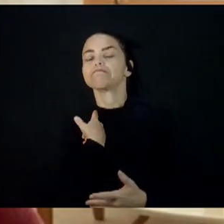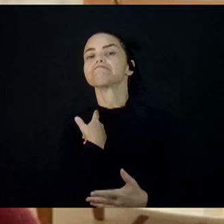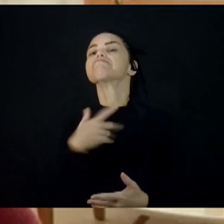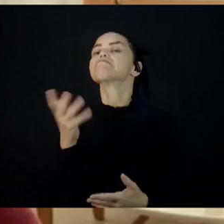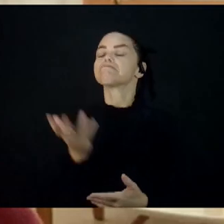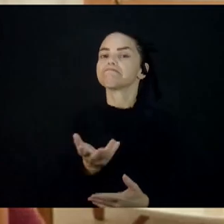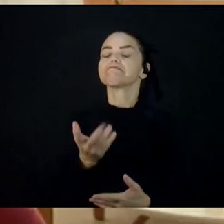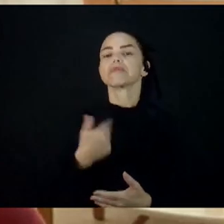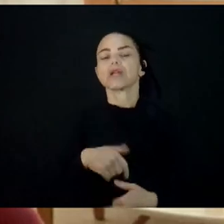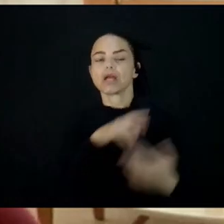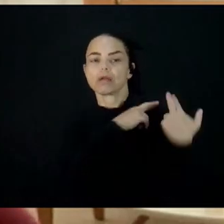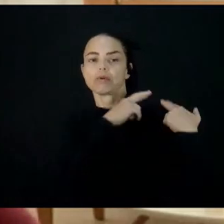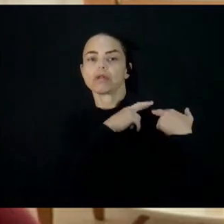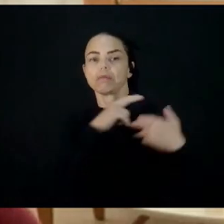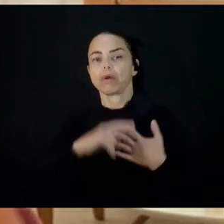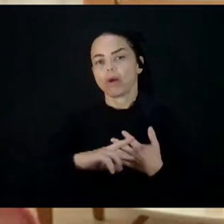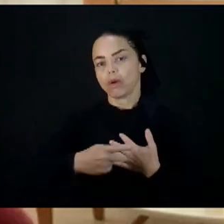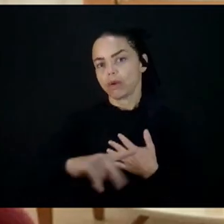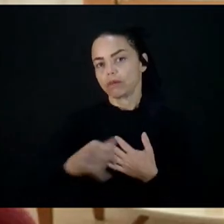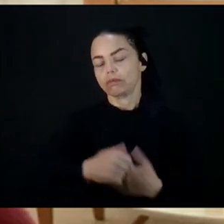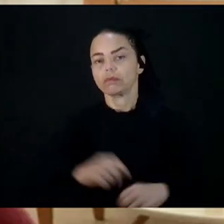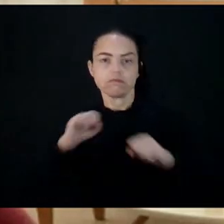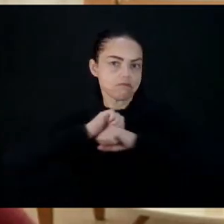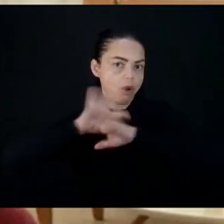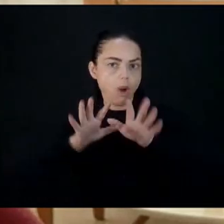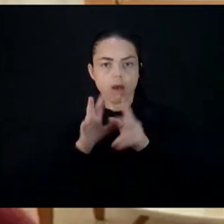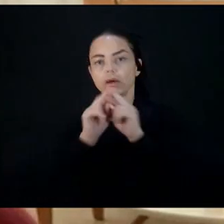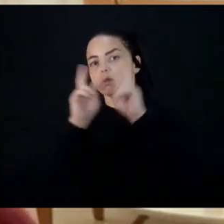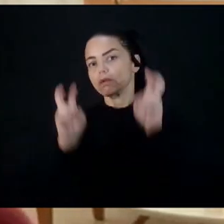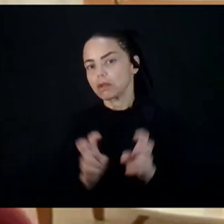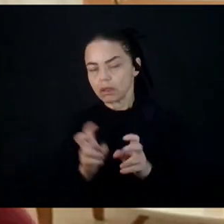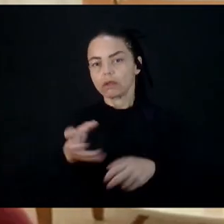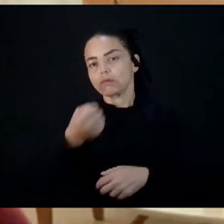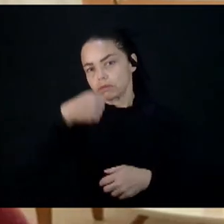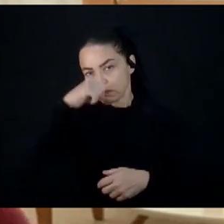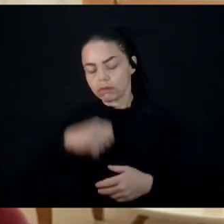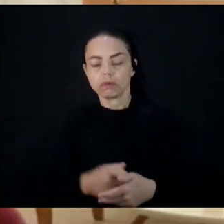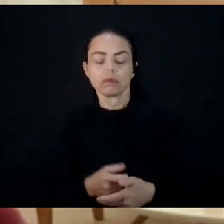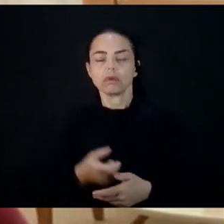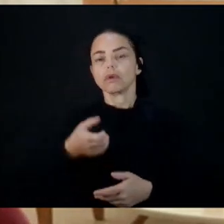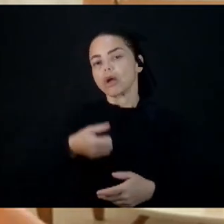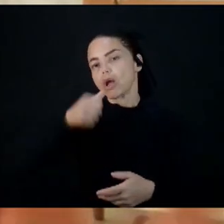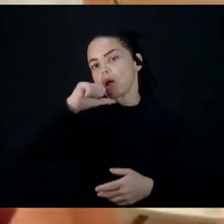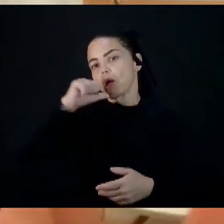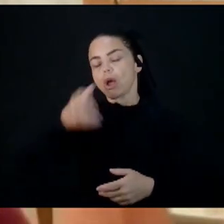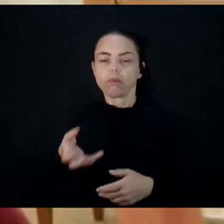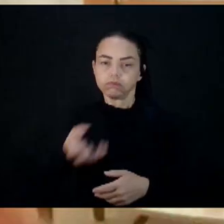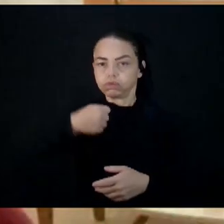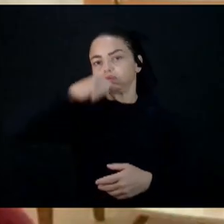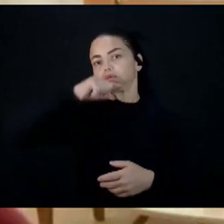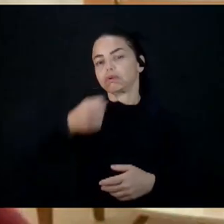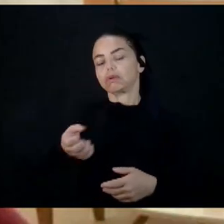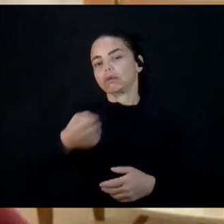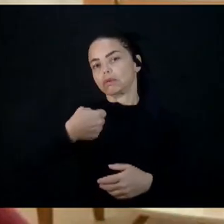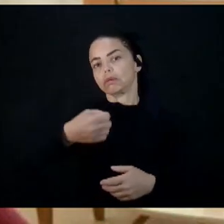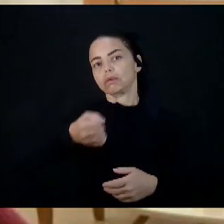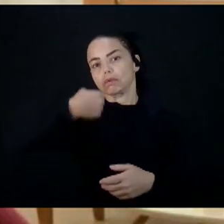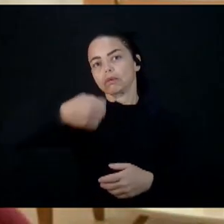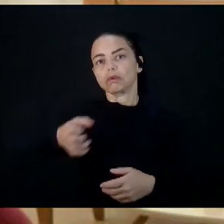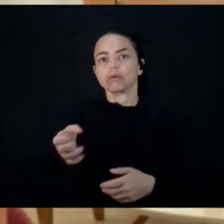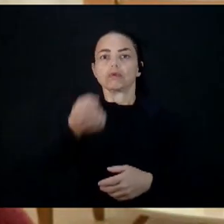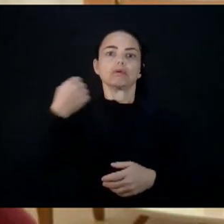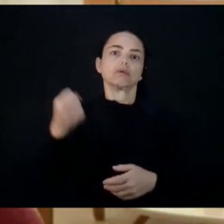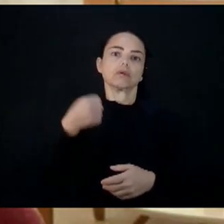Então, essa clareza, esse assunto de forma clara mesmo, assim, não tem meias